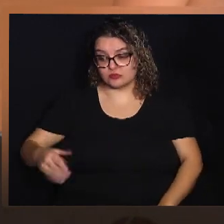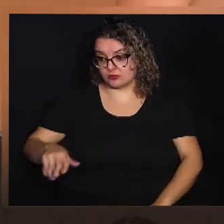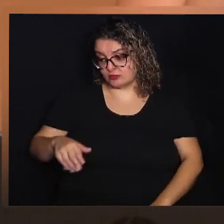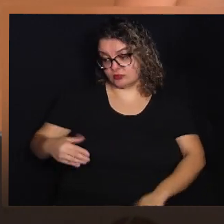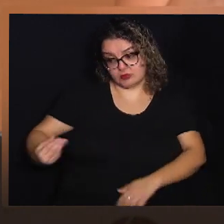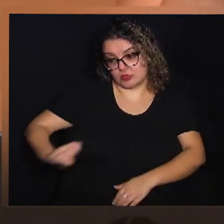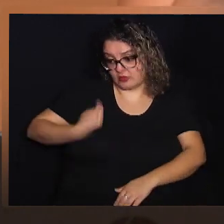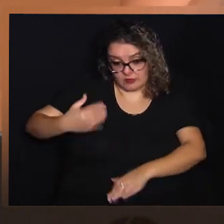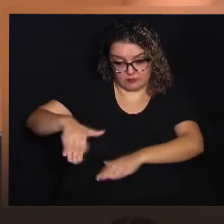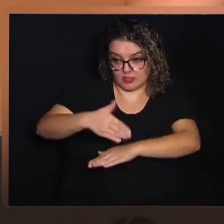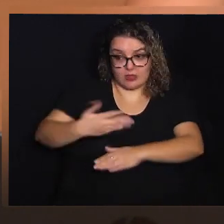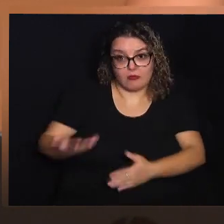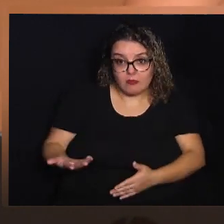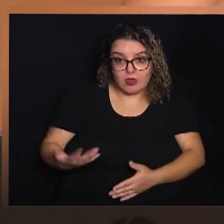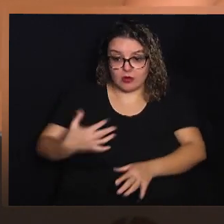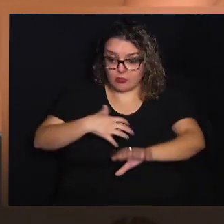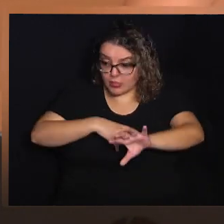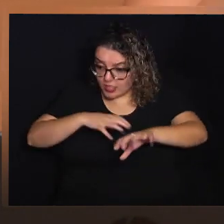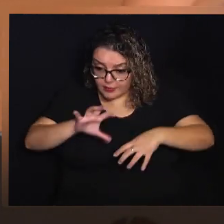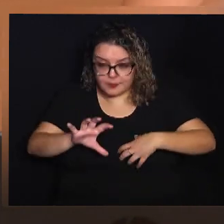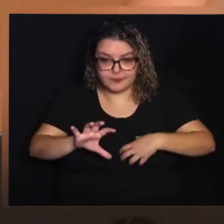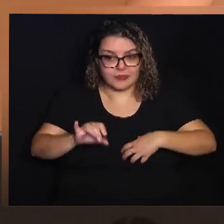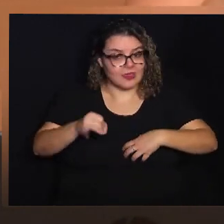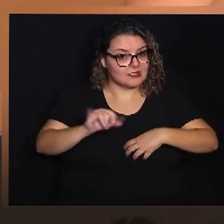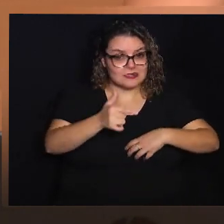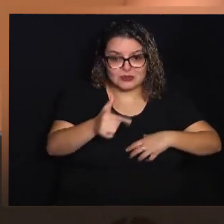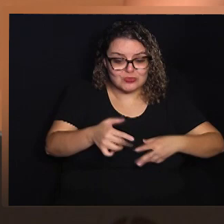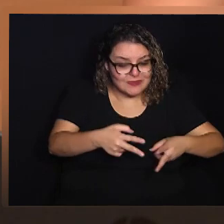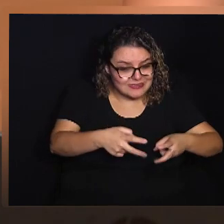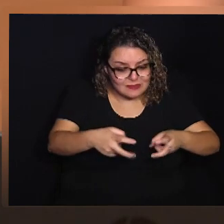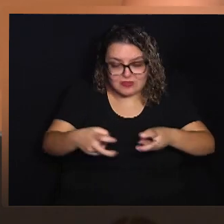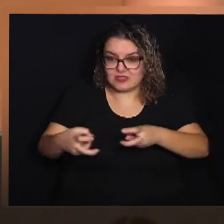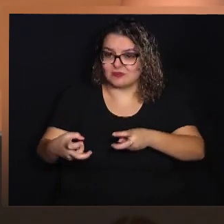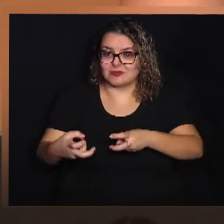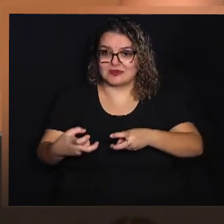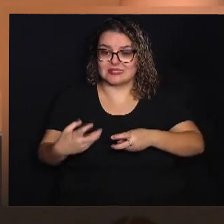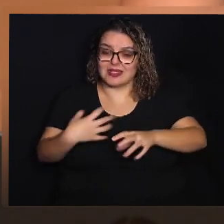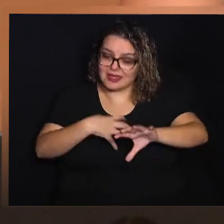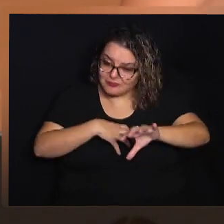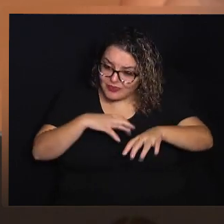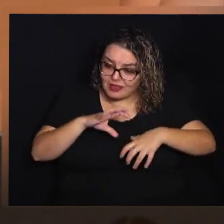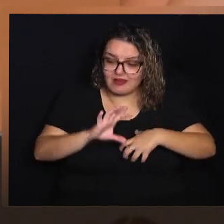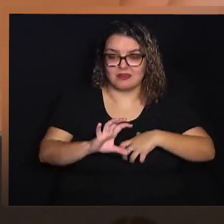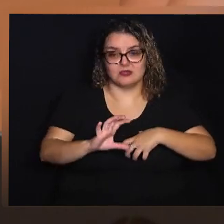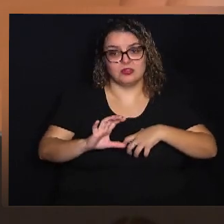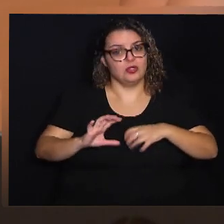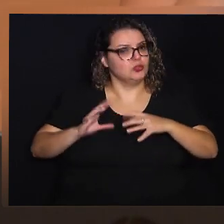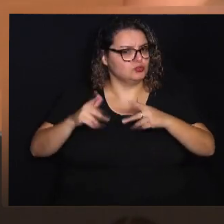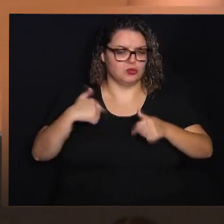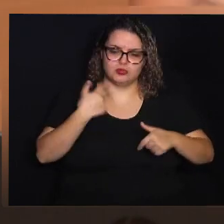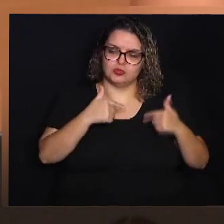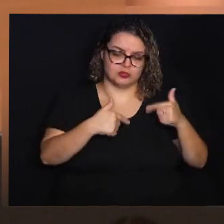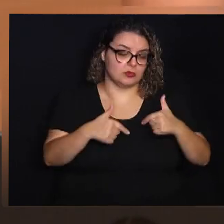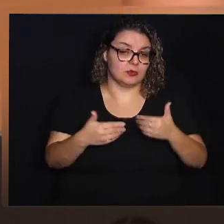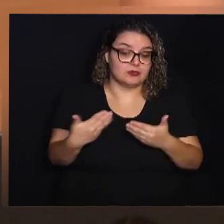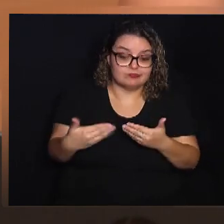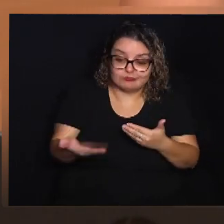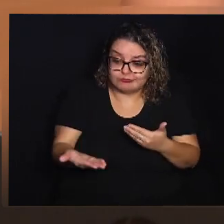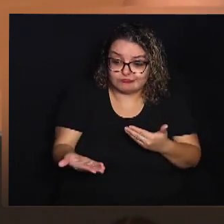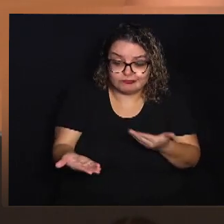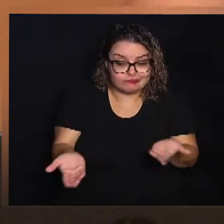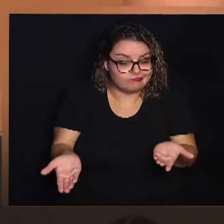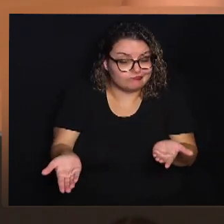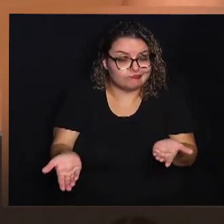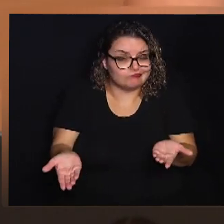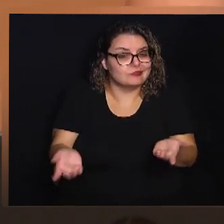situação de rua com um olhar humano se a gente não ess essa percepção este olhar todo o nosso trabalho a partir daí